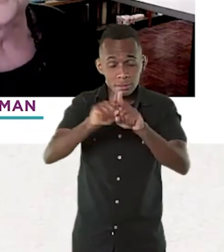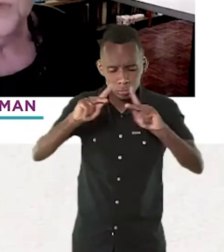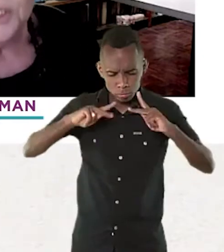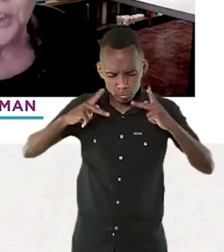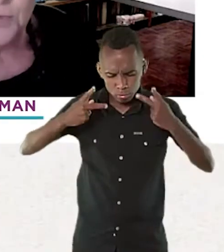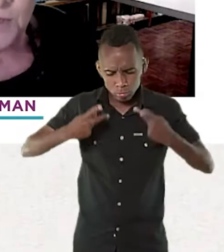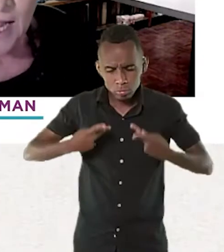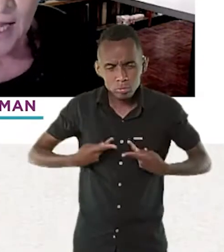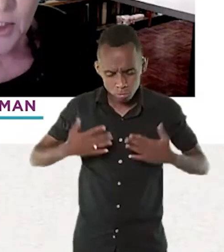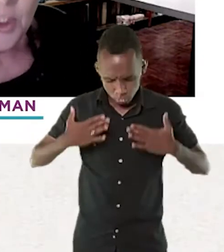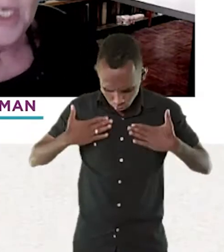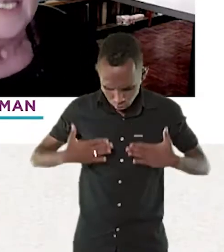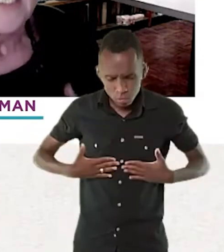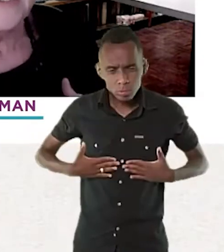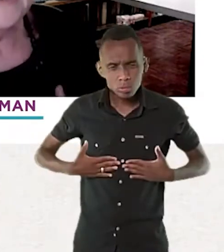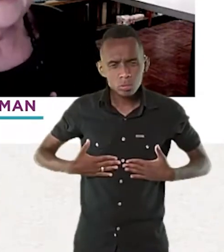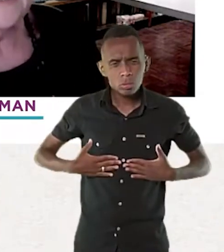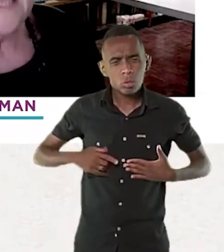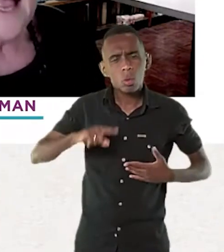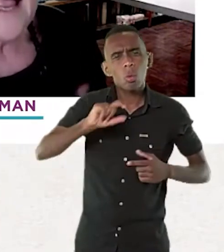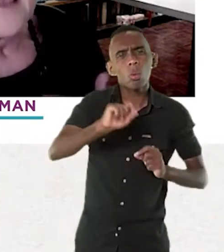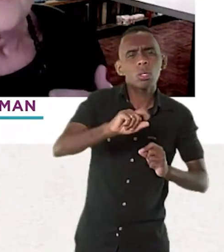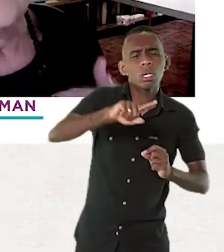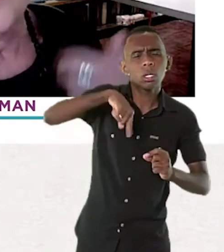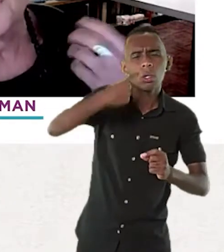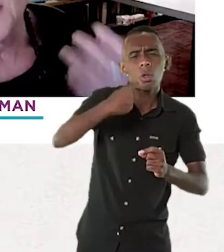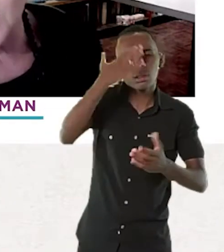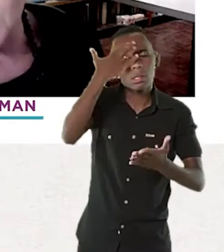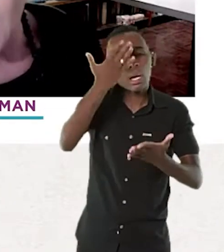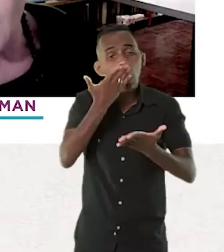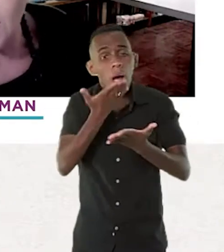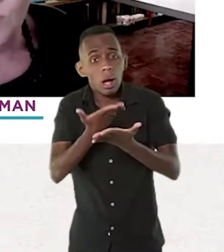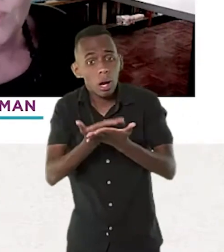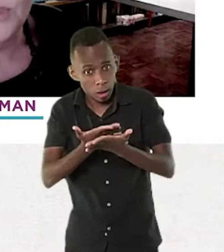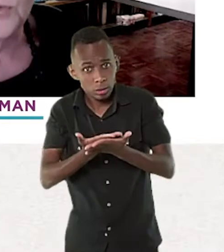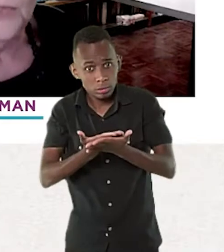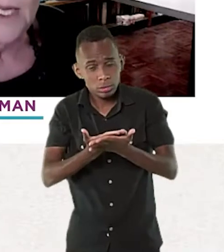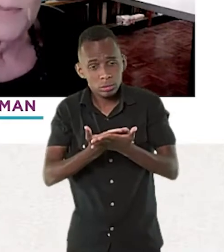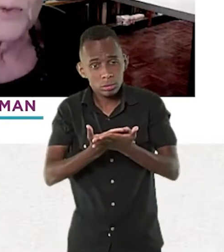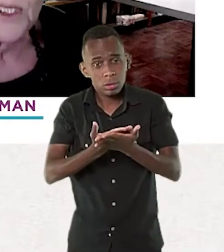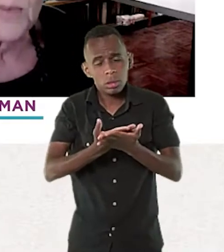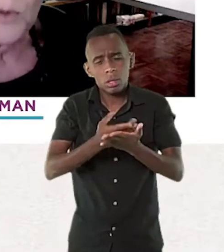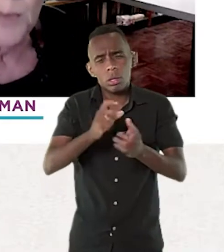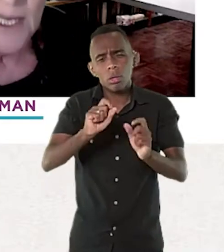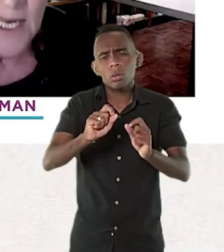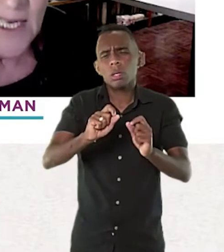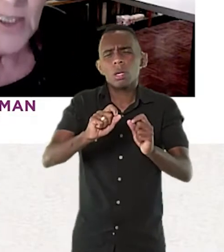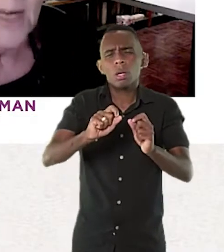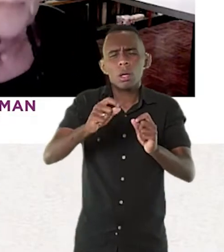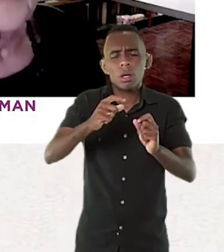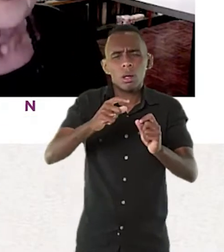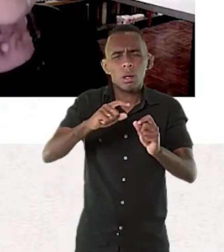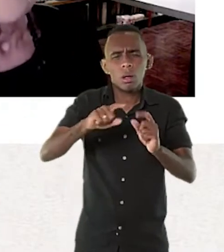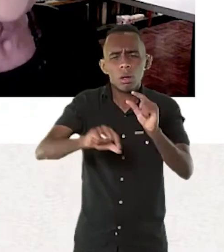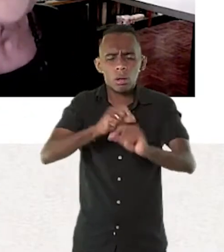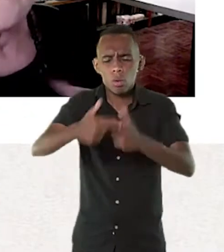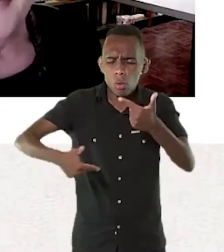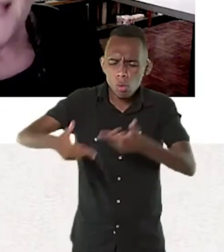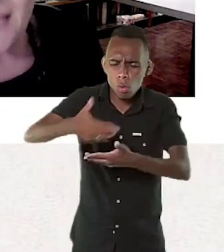a nossa subjetividade, e que é mobilizada ao mesmo tempo que